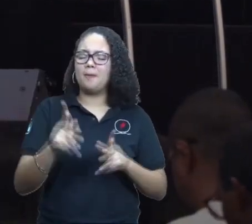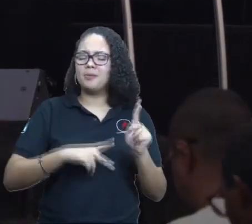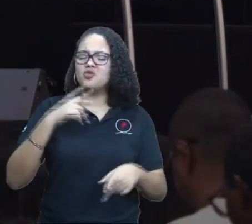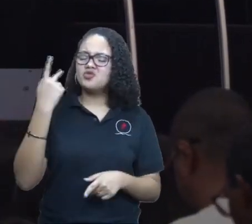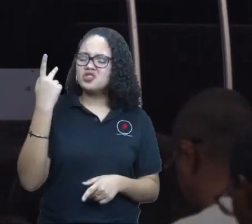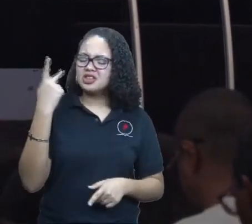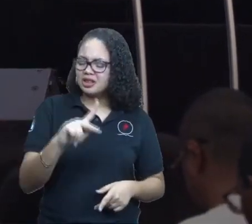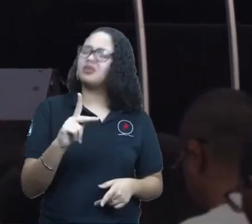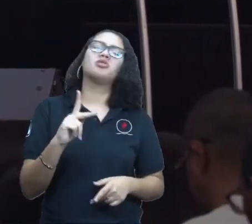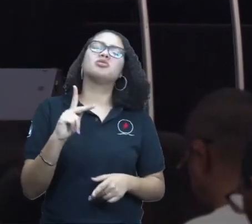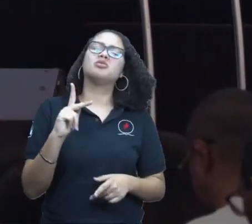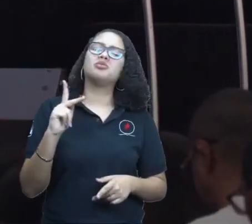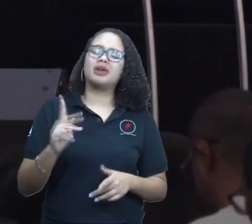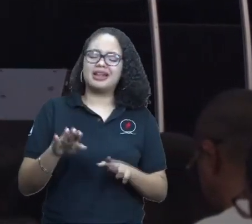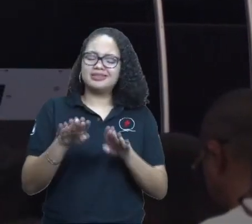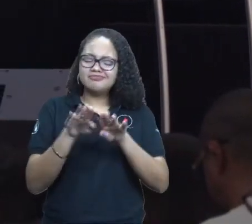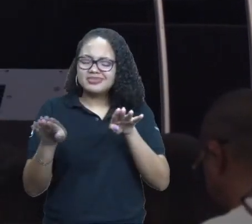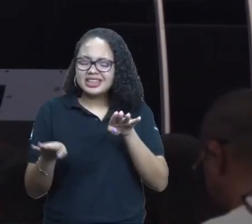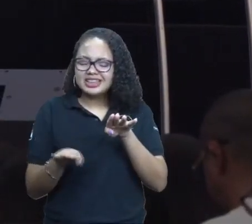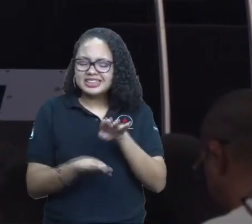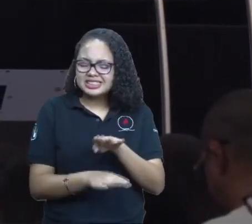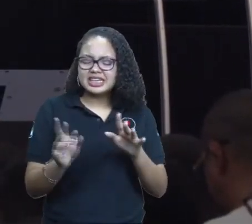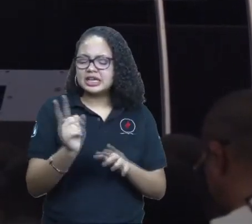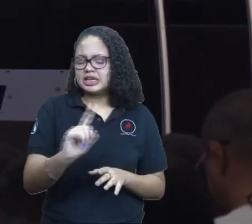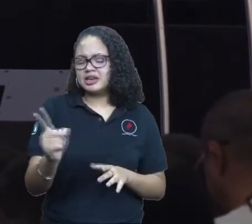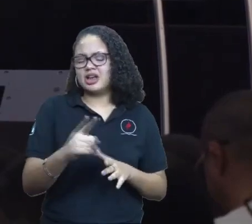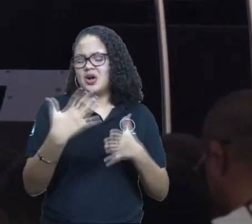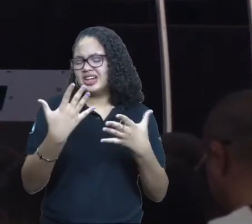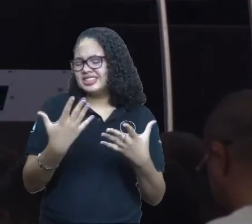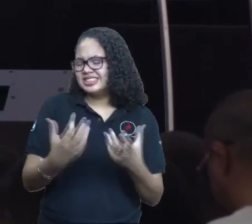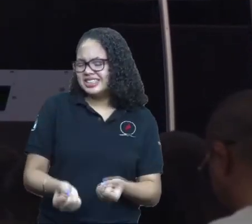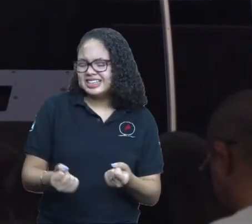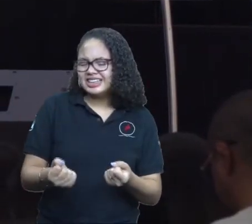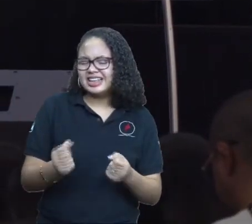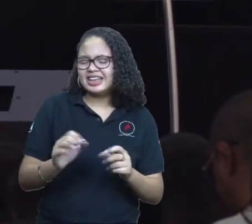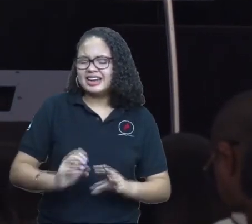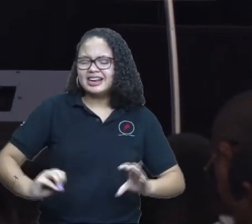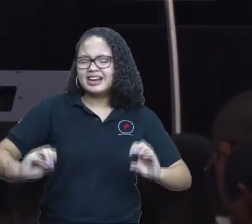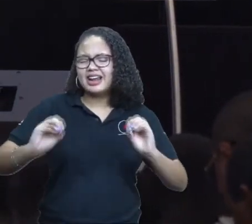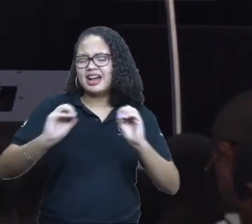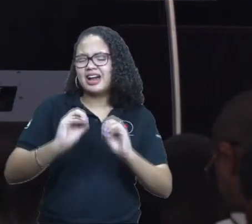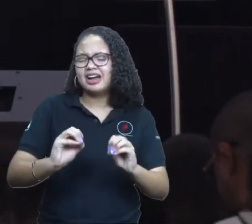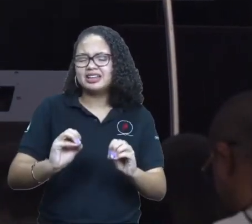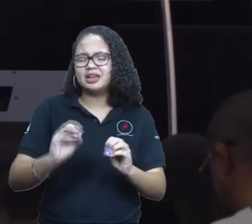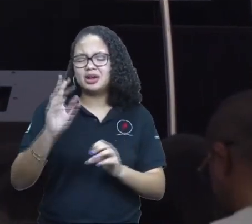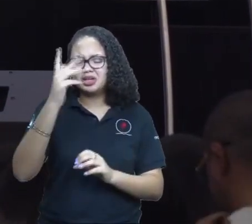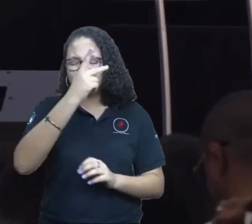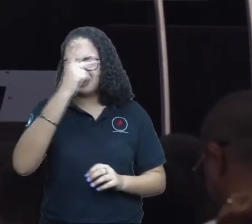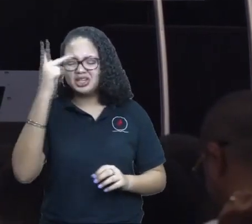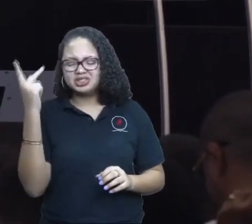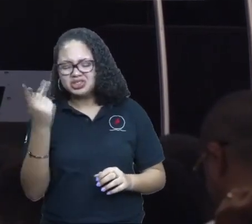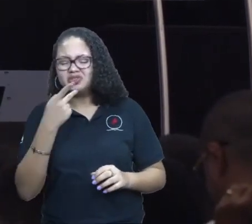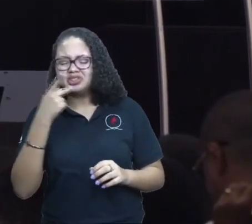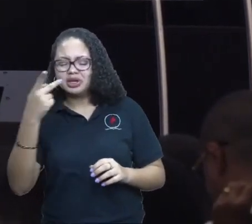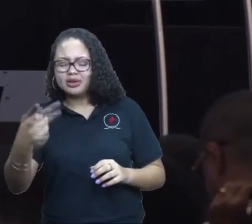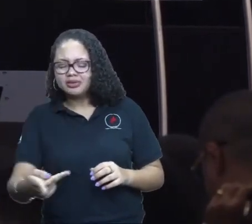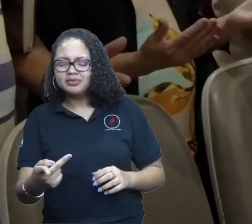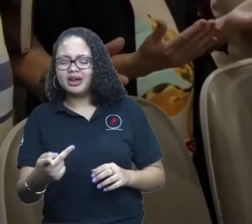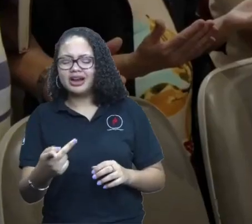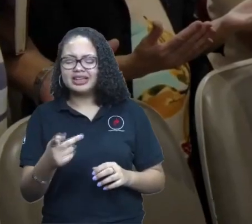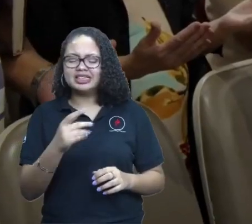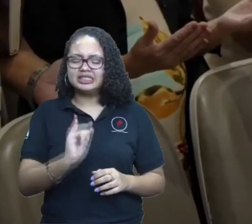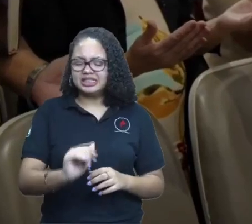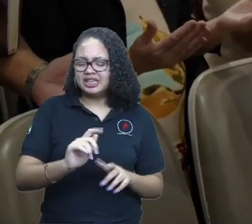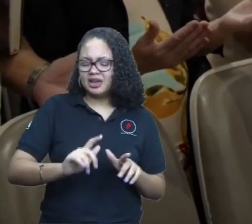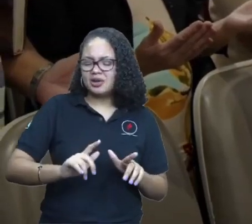descer para não ceder ao assédio daqueles que dizem que Se nós formos